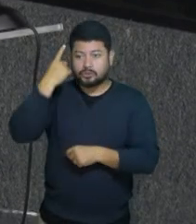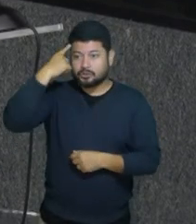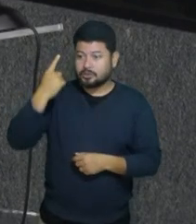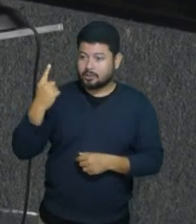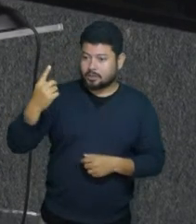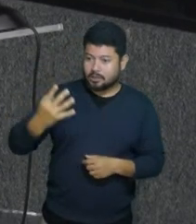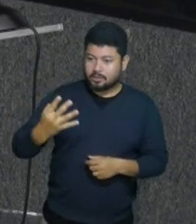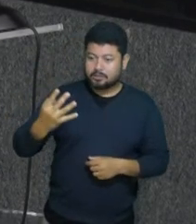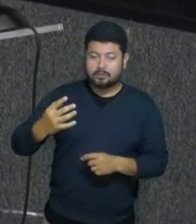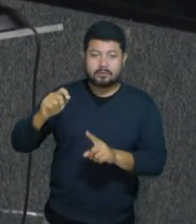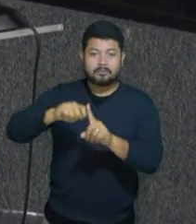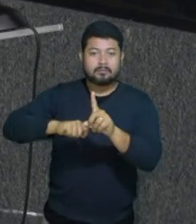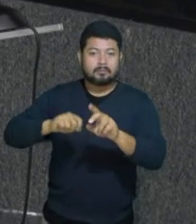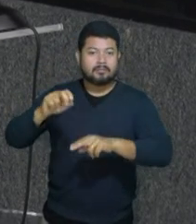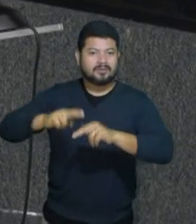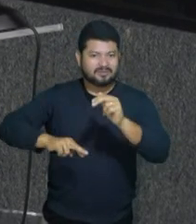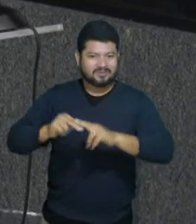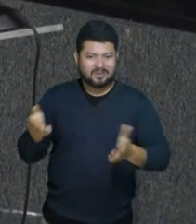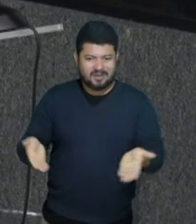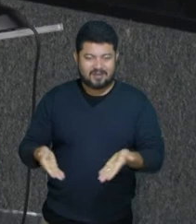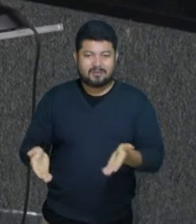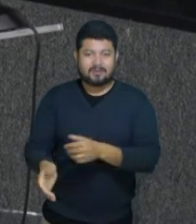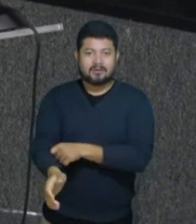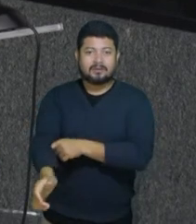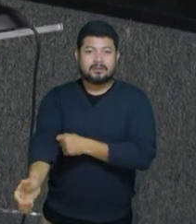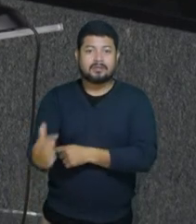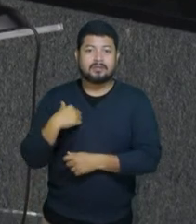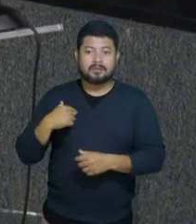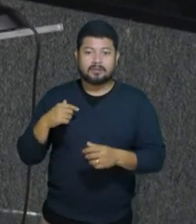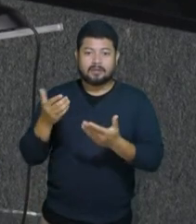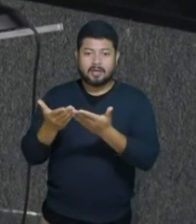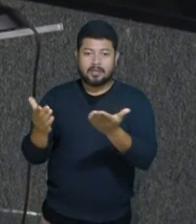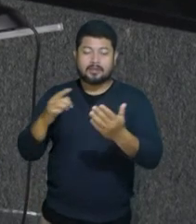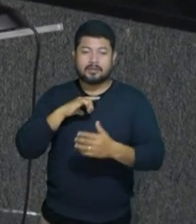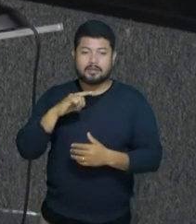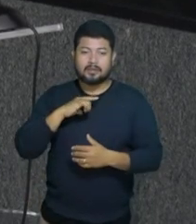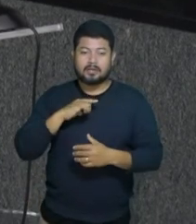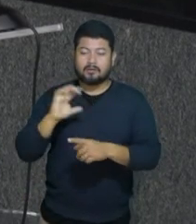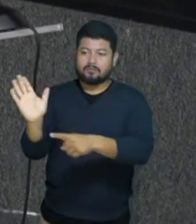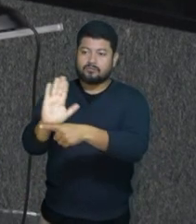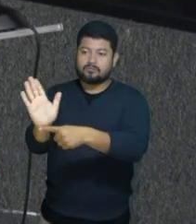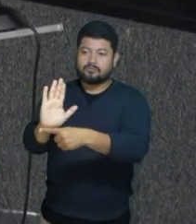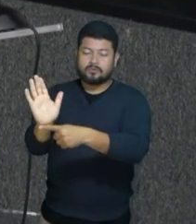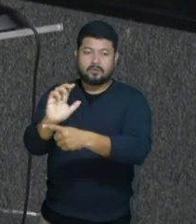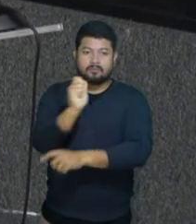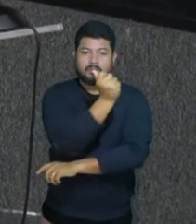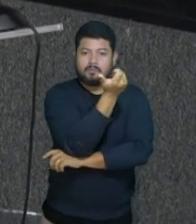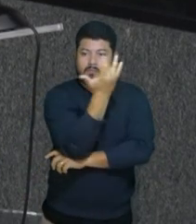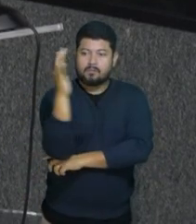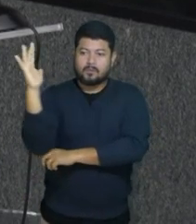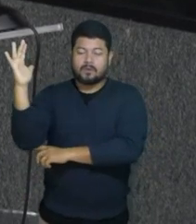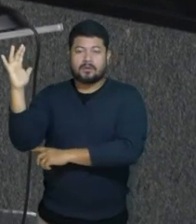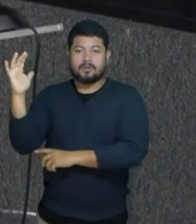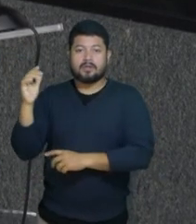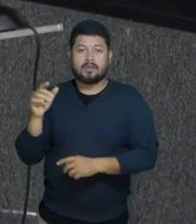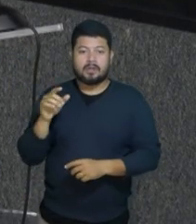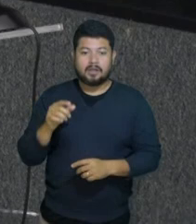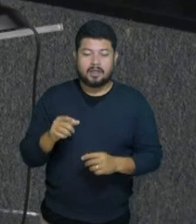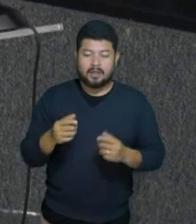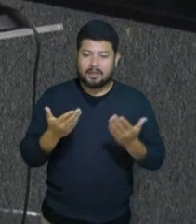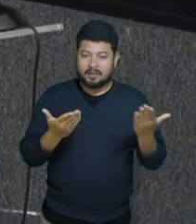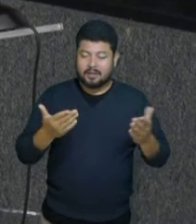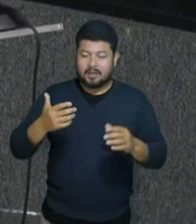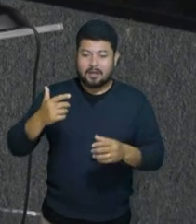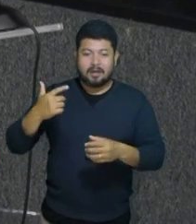o Cinema e Meio Ambiente lá na Lagoa, no hostel. E a gente vai divulgar também, mas já fica o convite